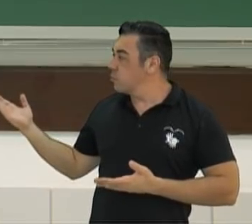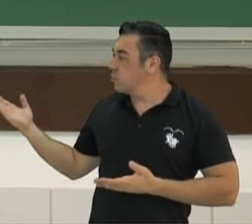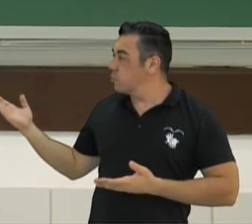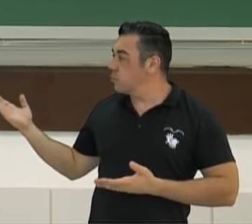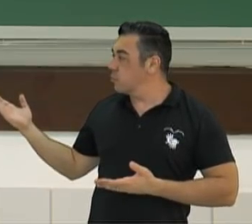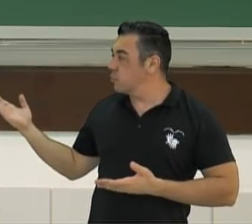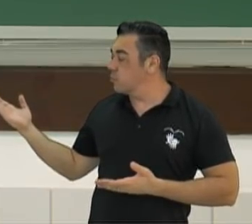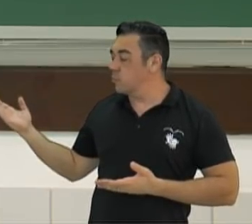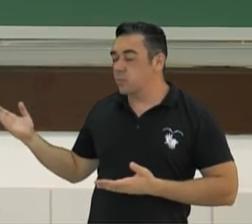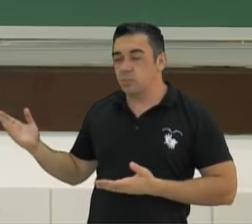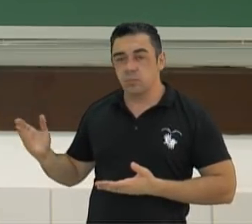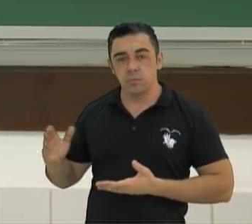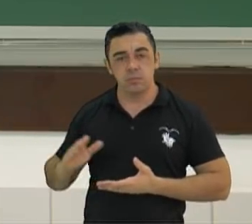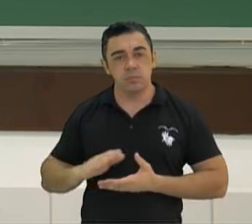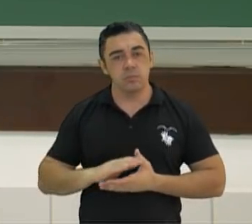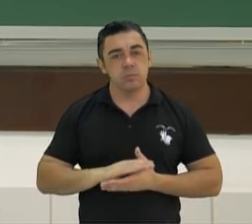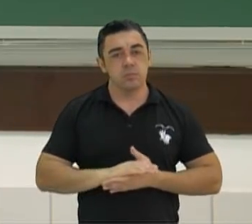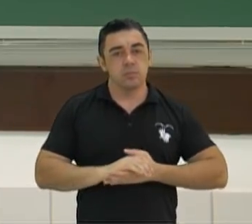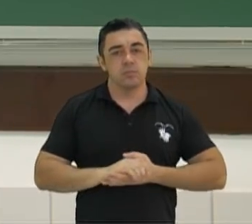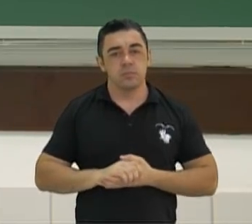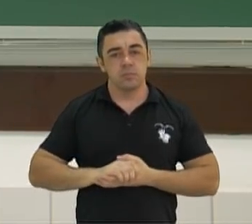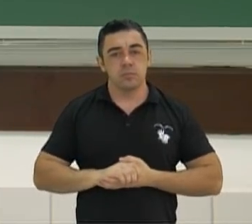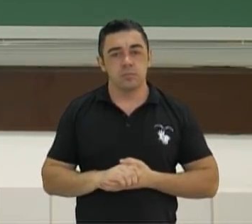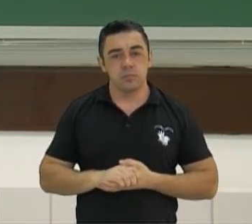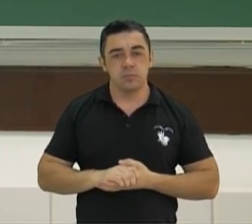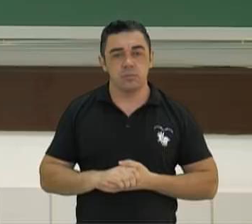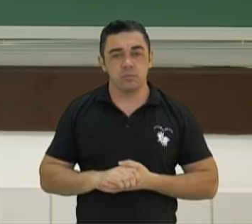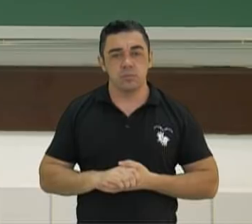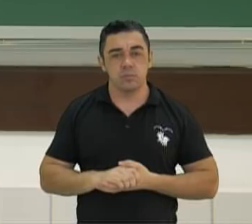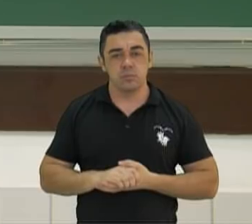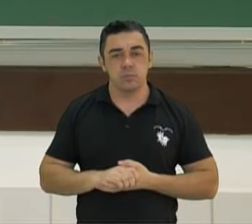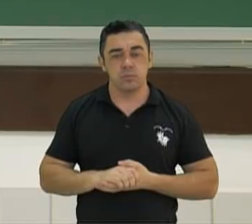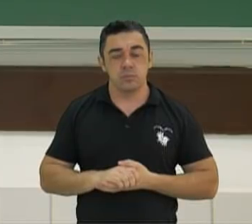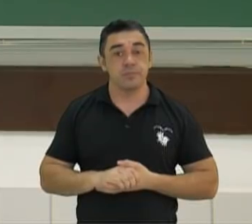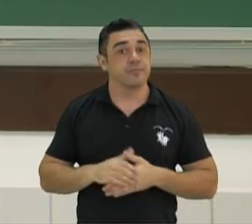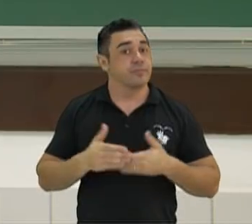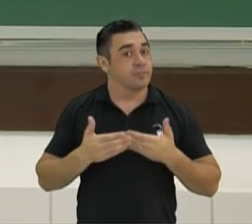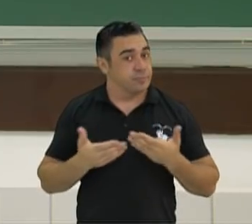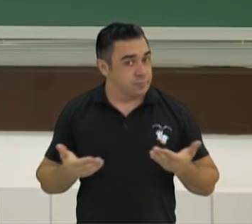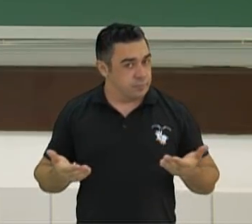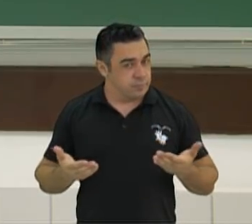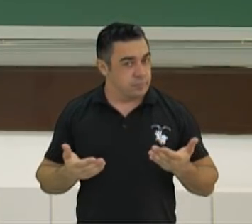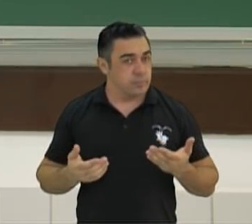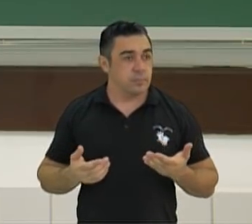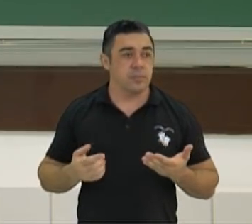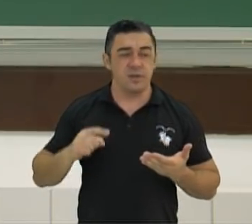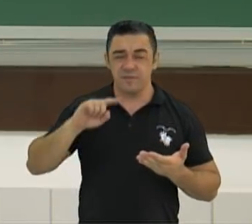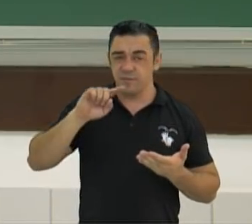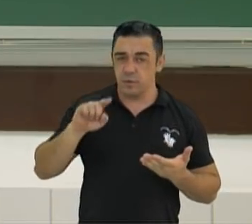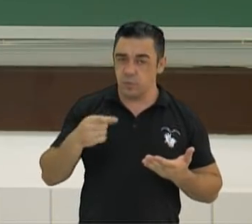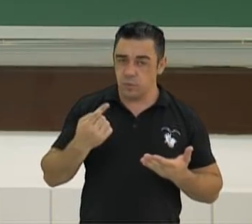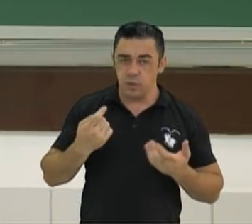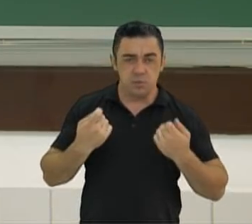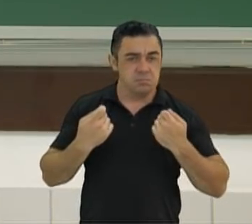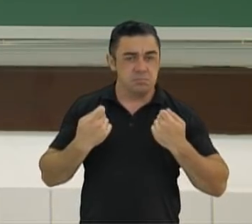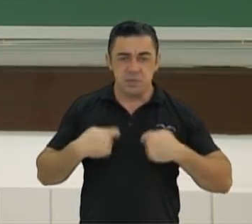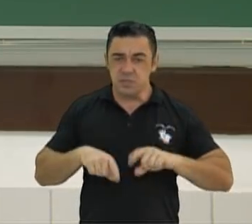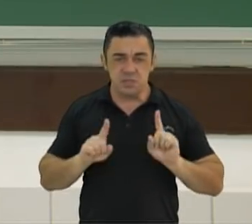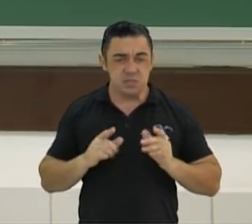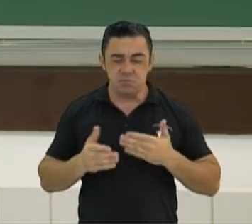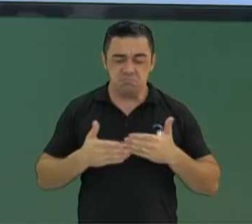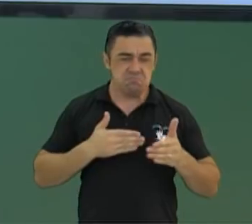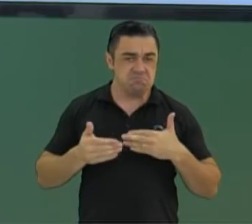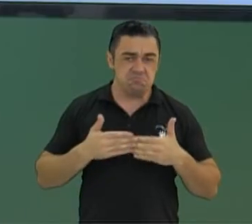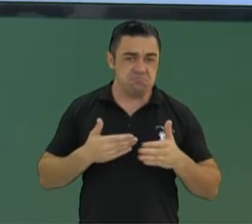1,5 vezes 0,5. Meus queridos, a vírgula não importa